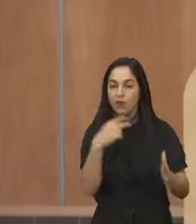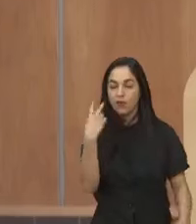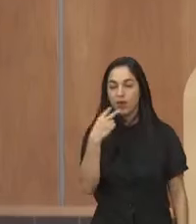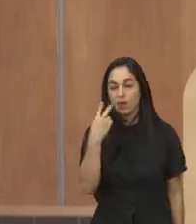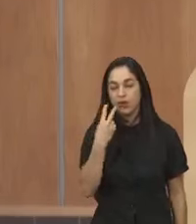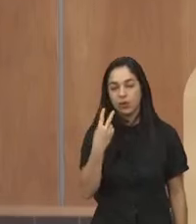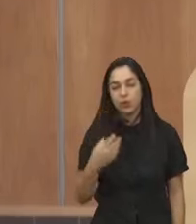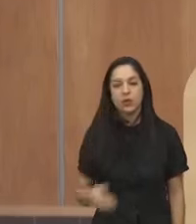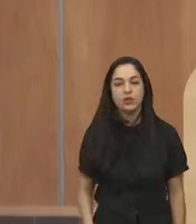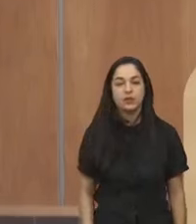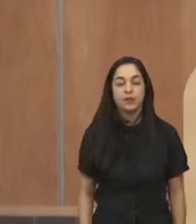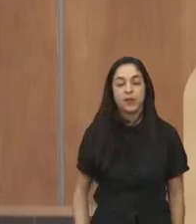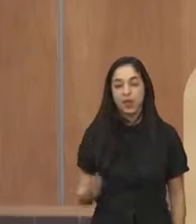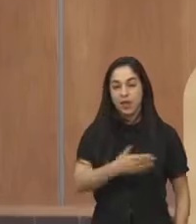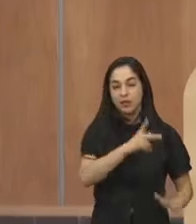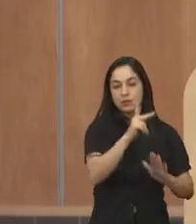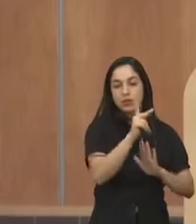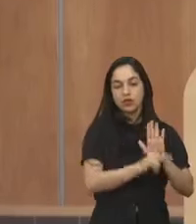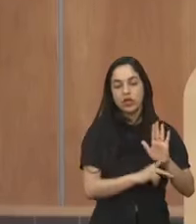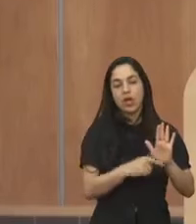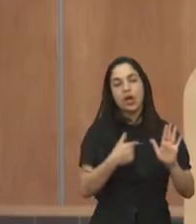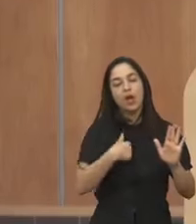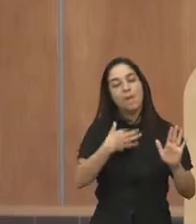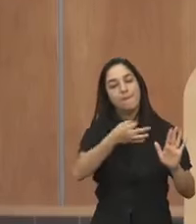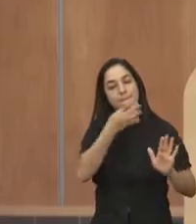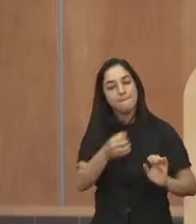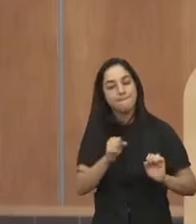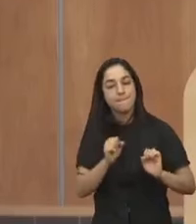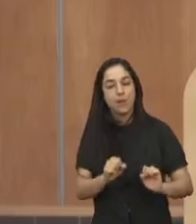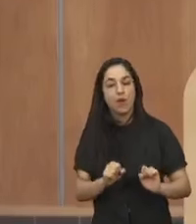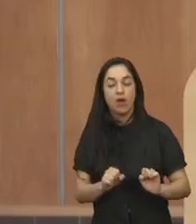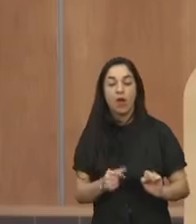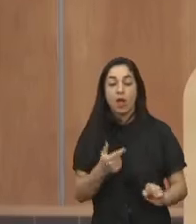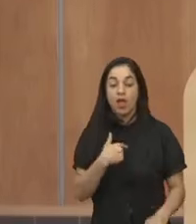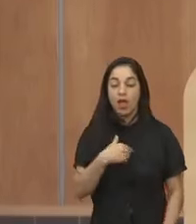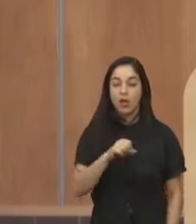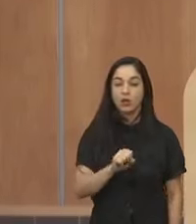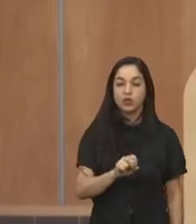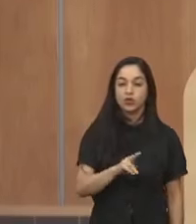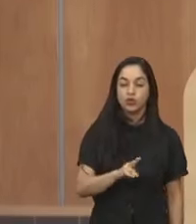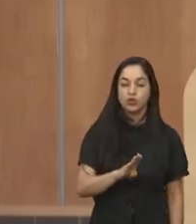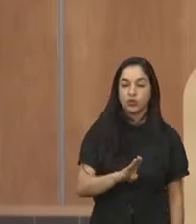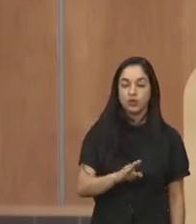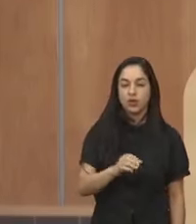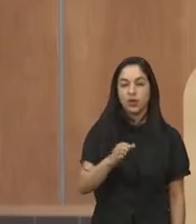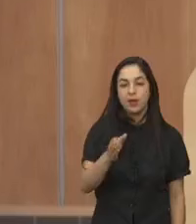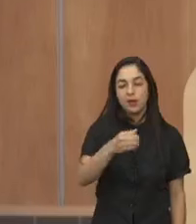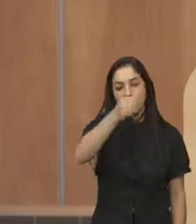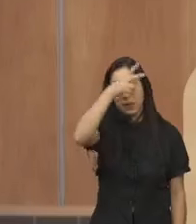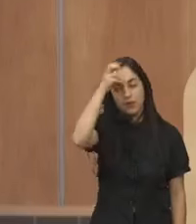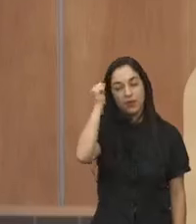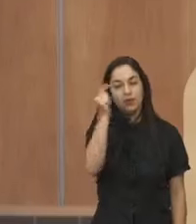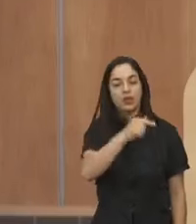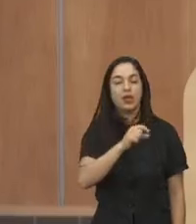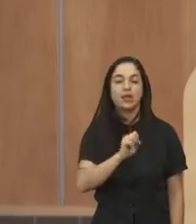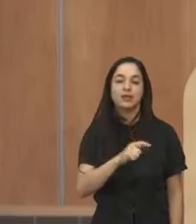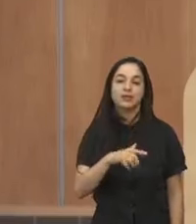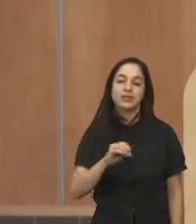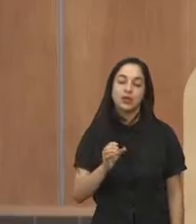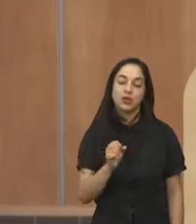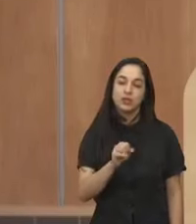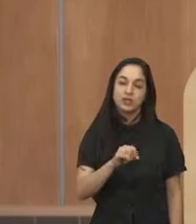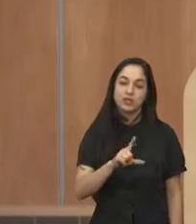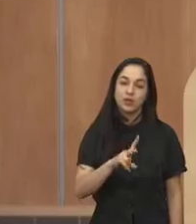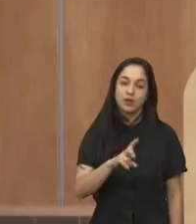projeto que eu fiz questão de estar falando. Eu fui subprefeito ali no Distrito São Silvestre, tive um grande